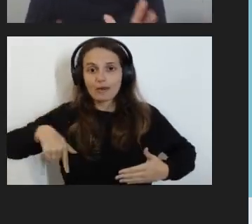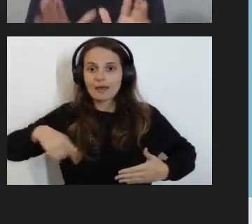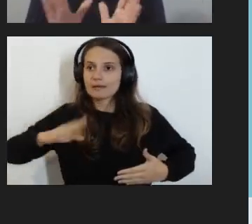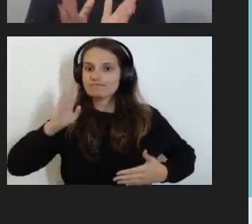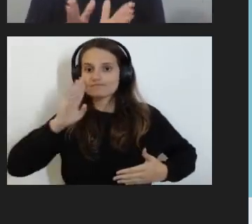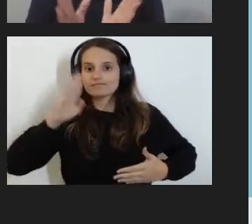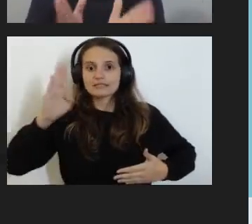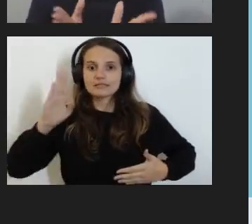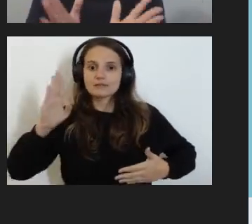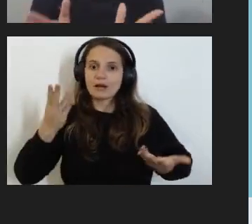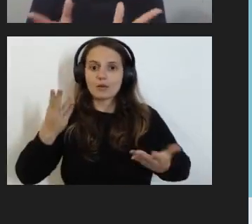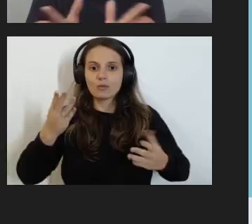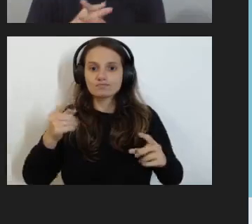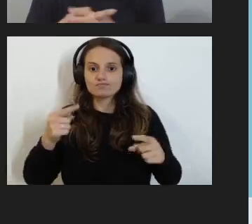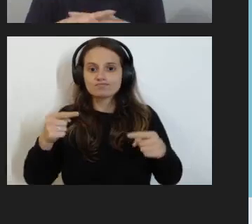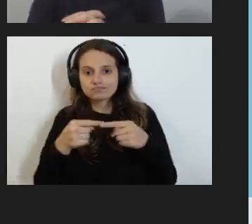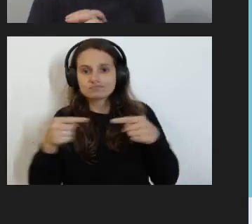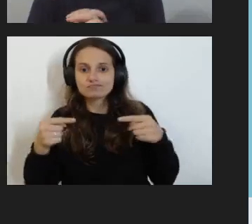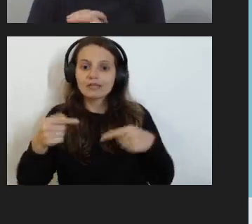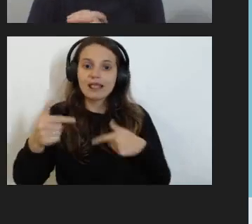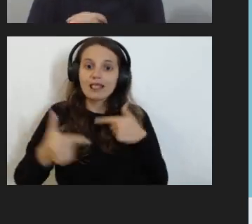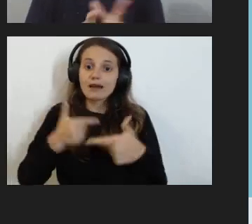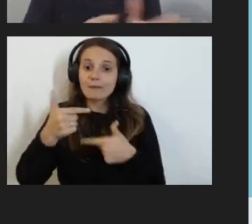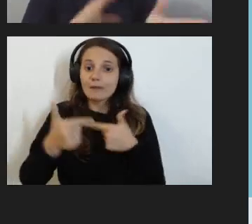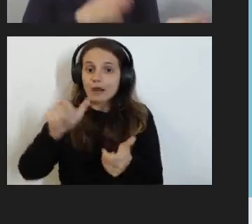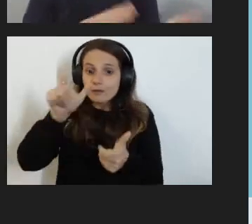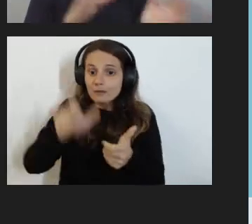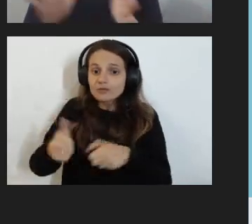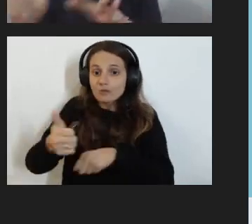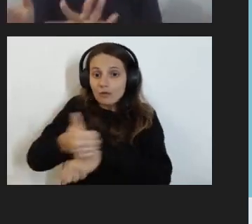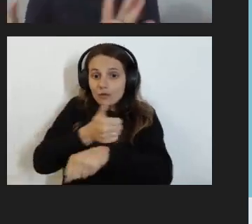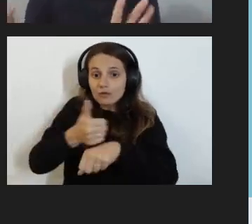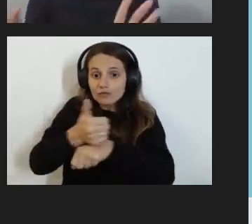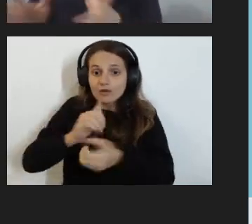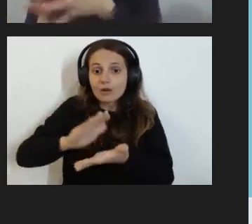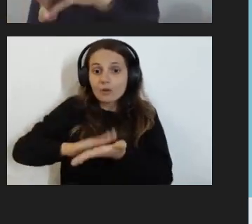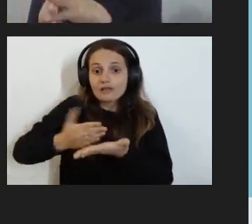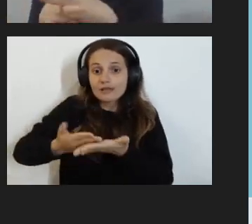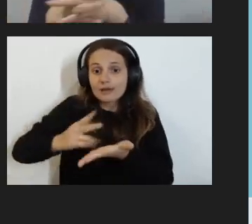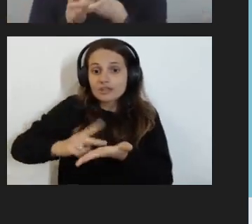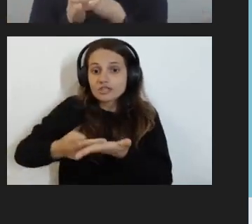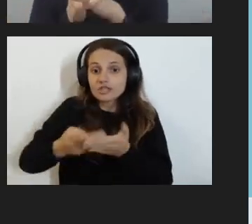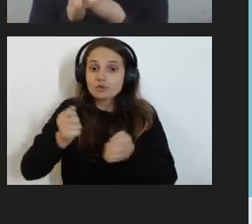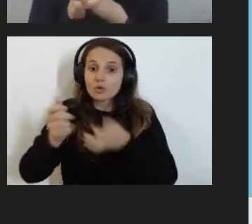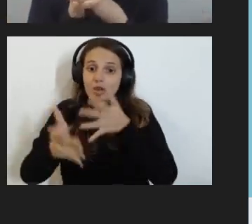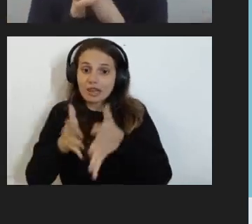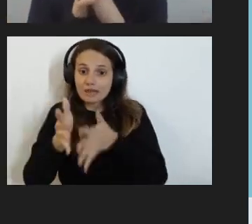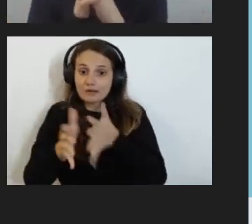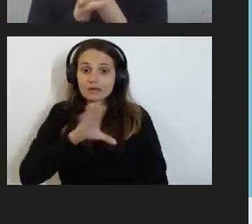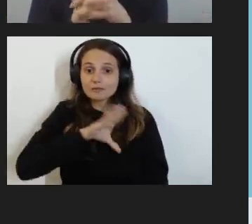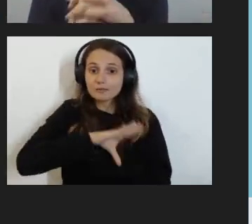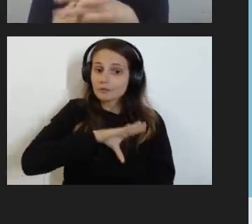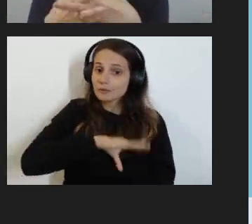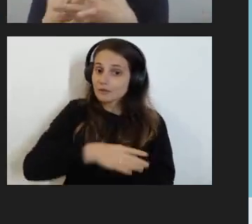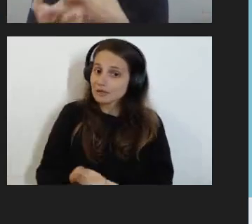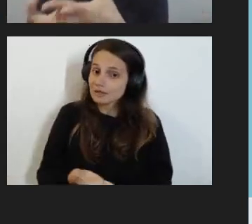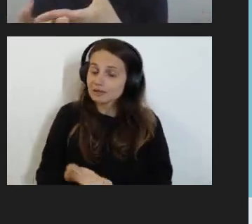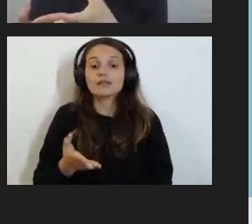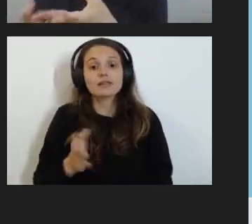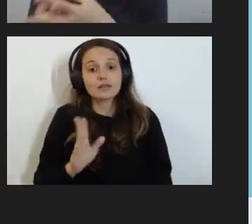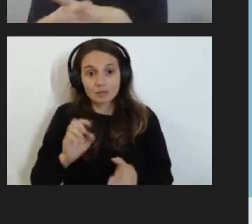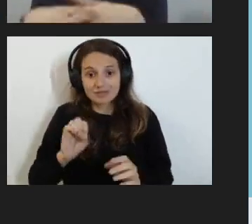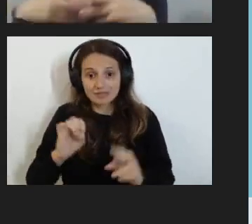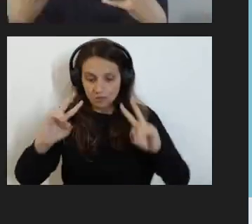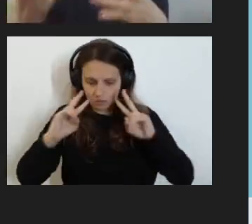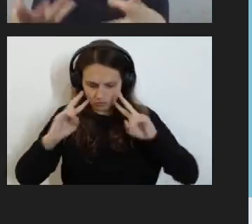trabalho do tradutor e intérprete de Libras. Do par Libras português, vou colocar assim, né? Então, conhecer essa